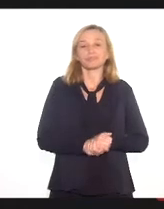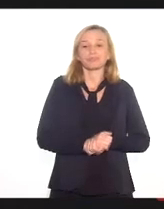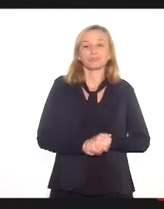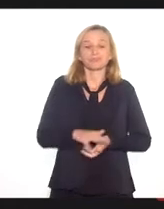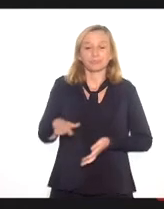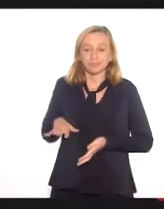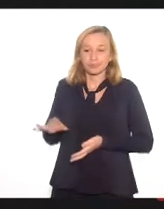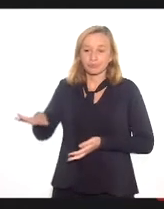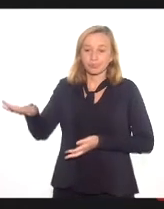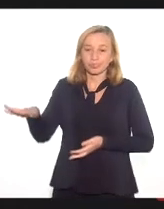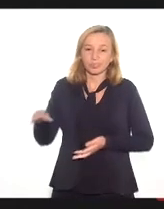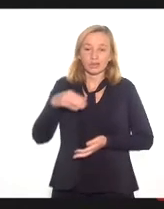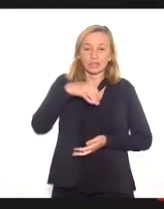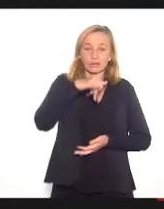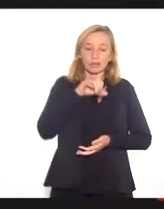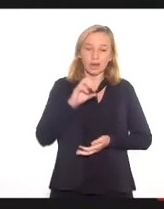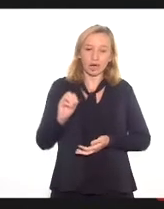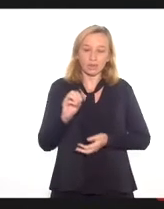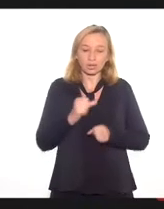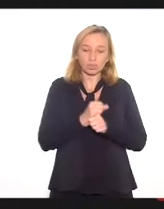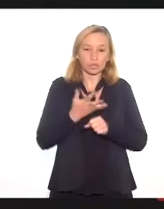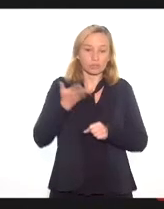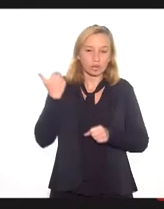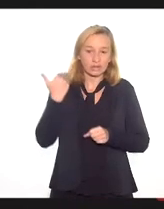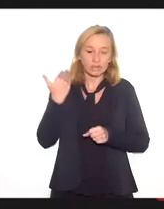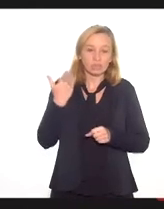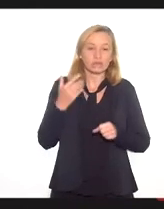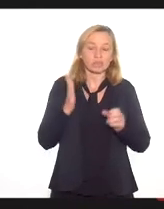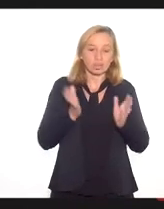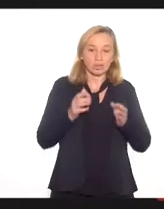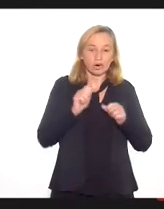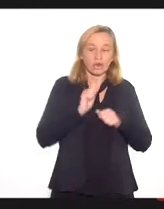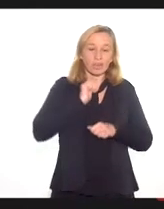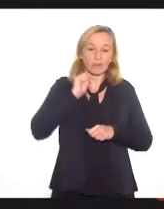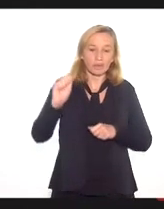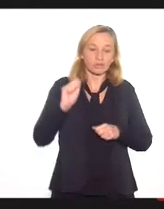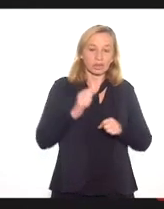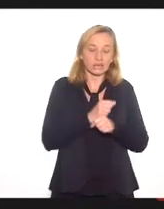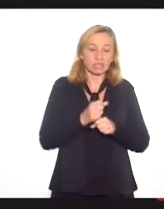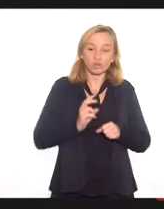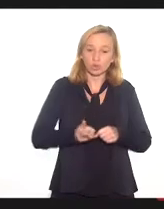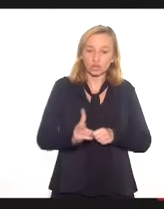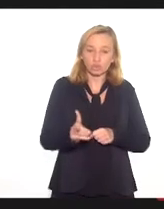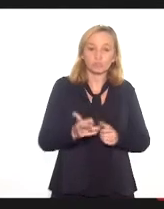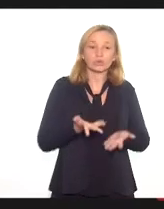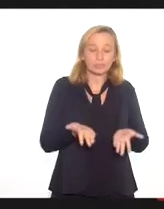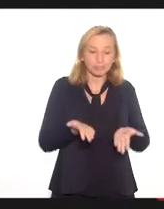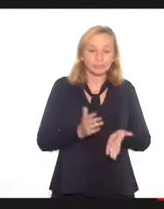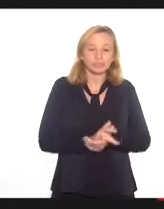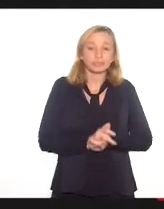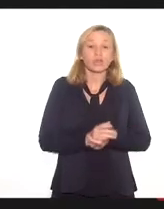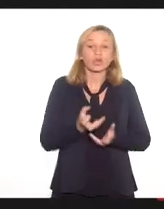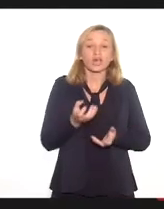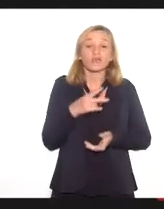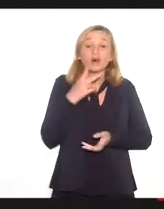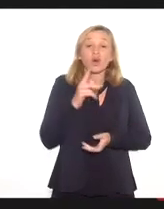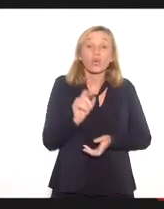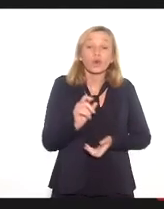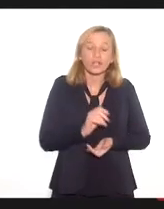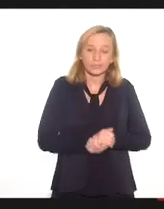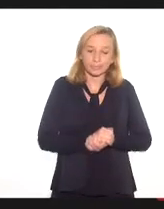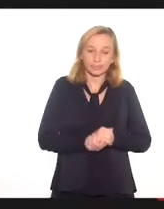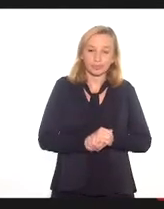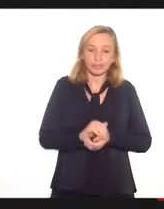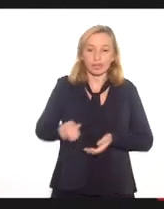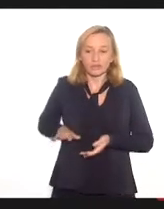favelas em maio do ano passado e as favelas em abril desse ano ainda continuam assim. Mas o que eu quero colocar? As favelas